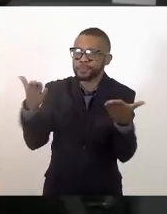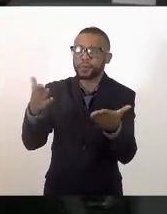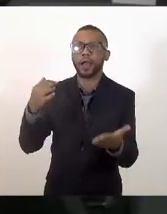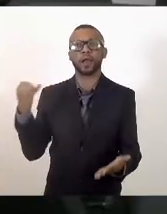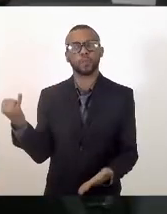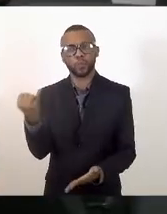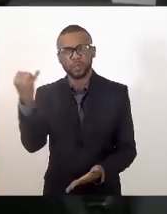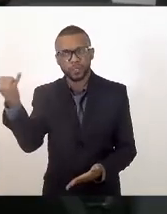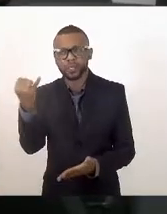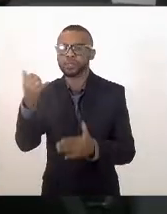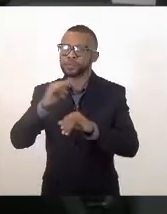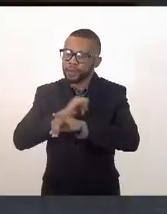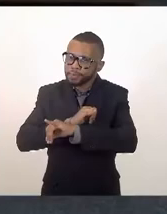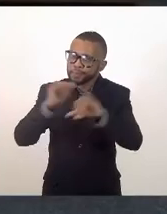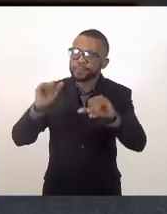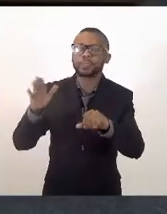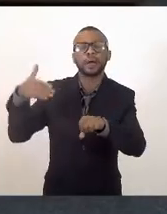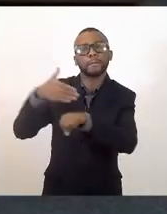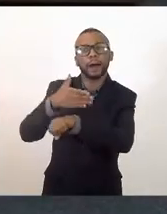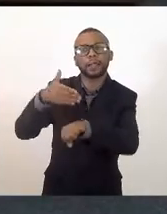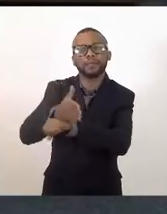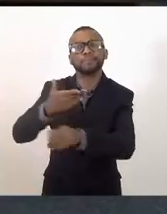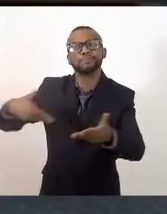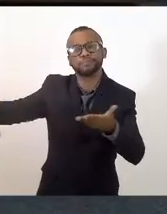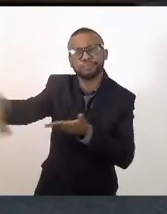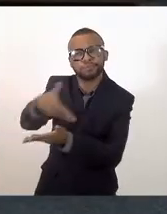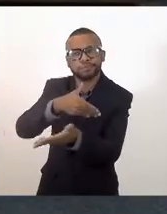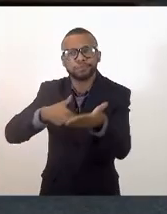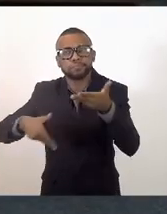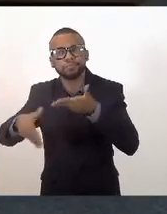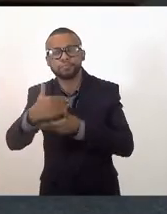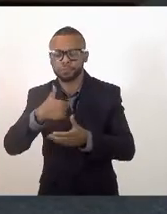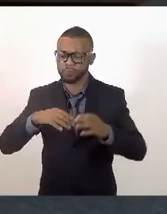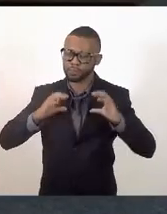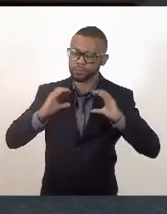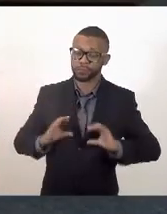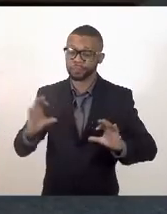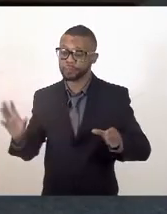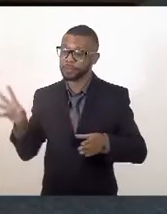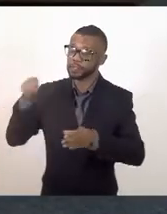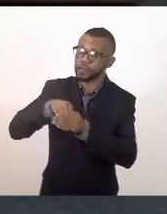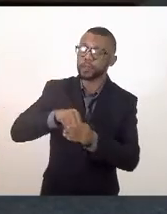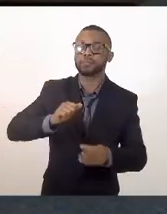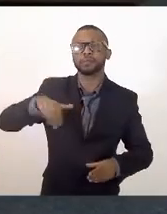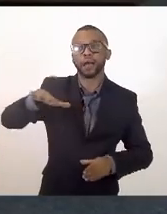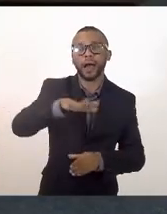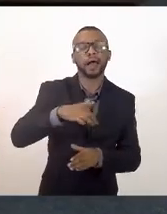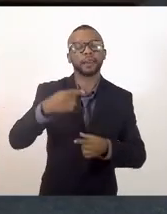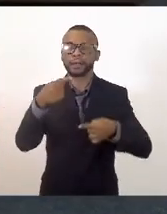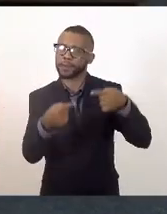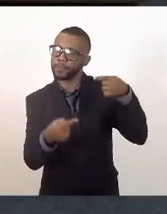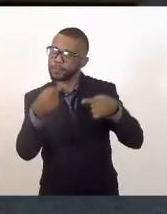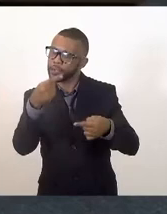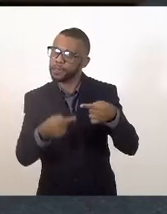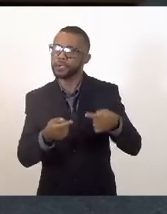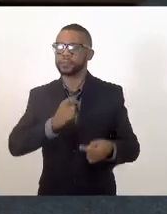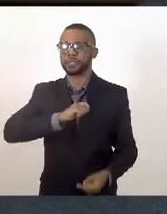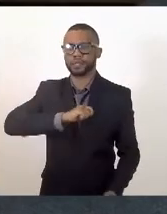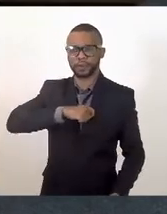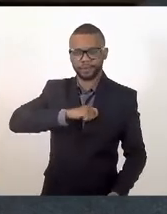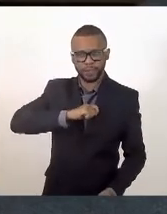mensagem da participação, né, dos cidadãos na política, na fiscalização e,